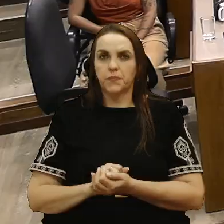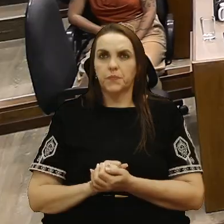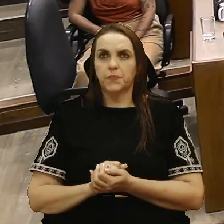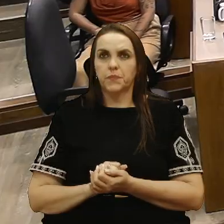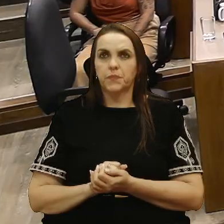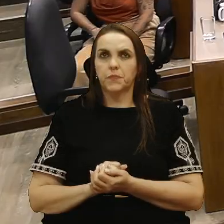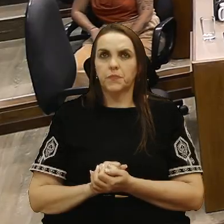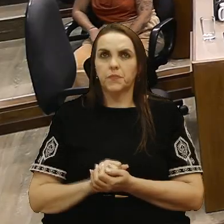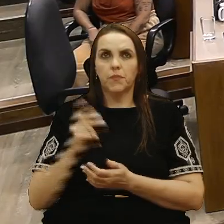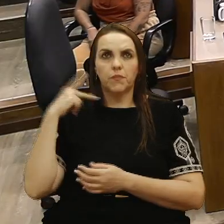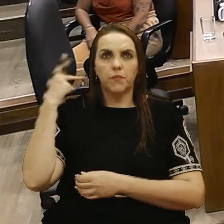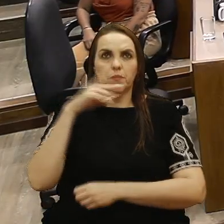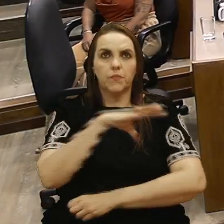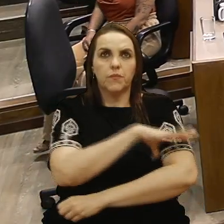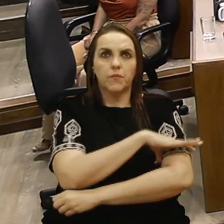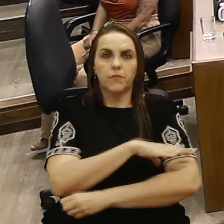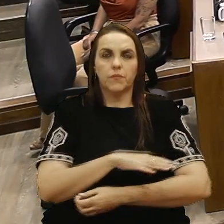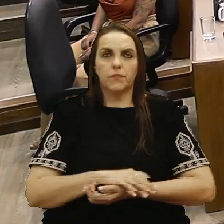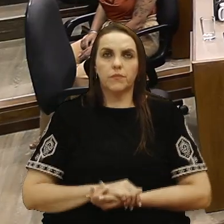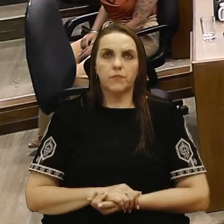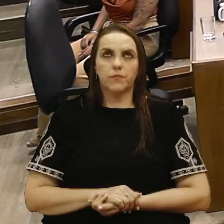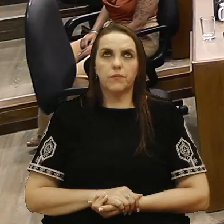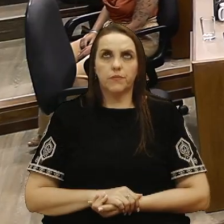Capitão Ramon. Com a palavra.